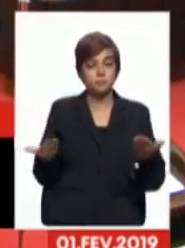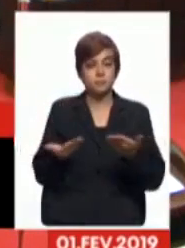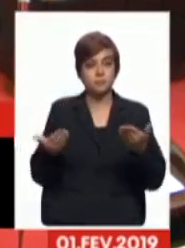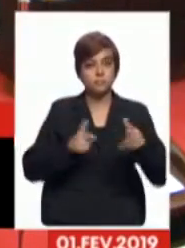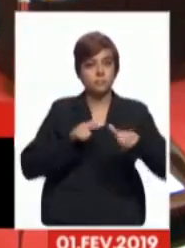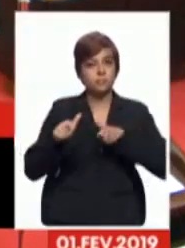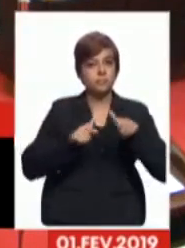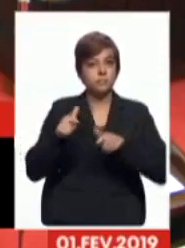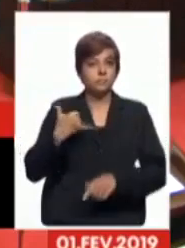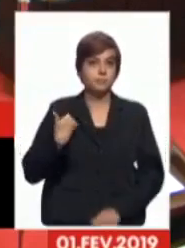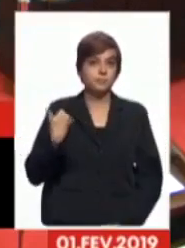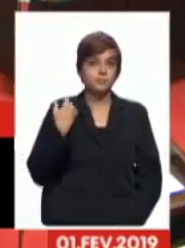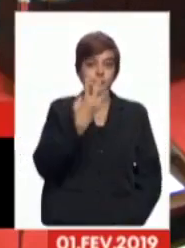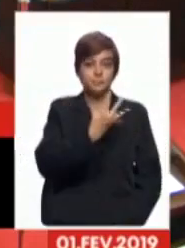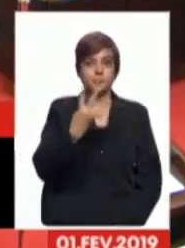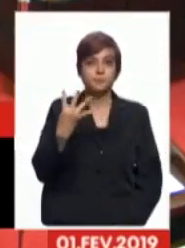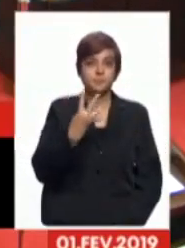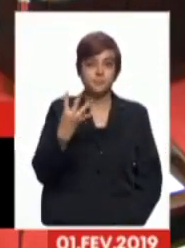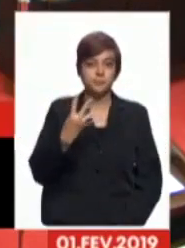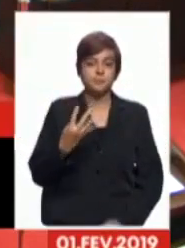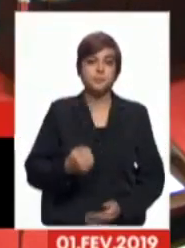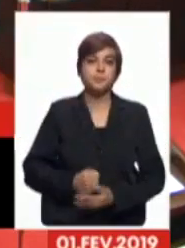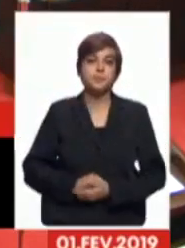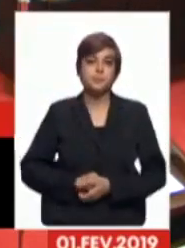44 anos.